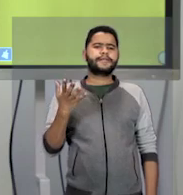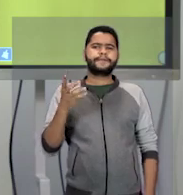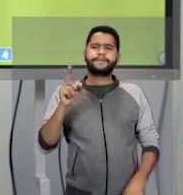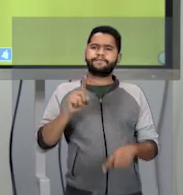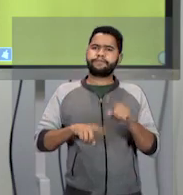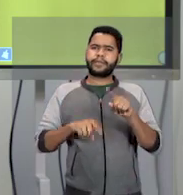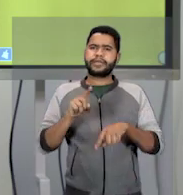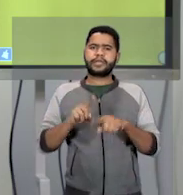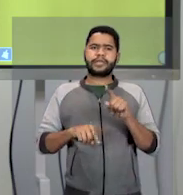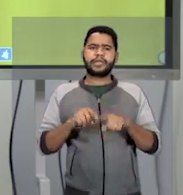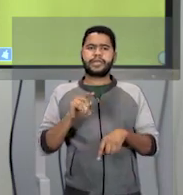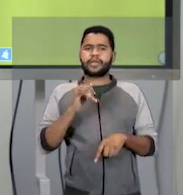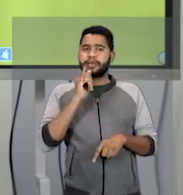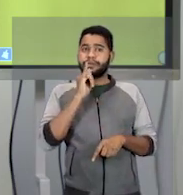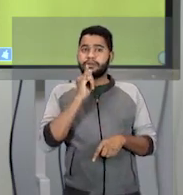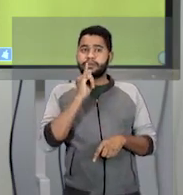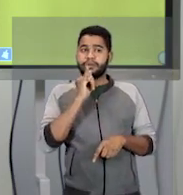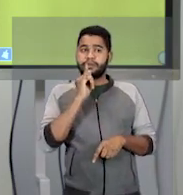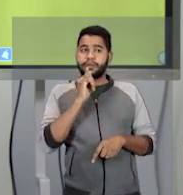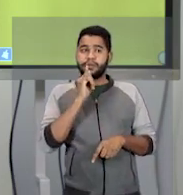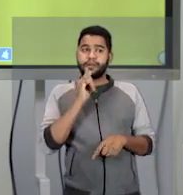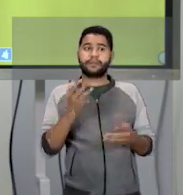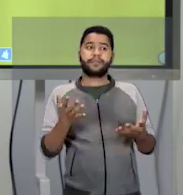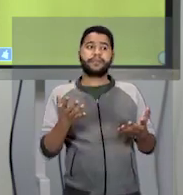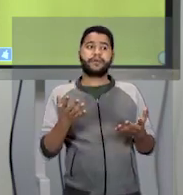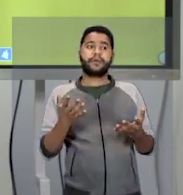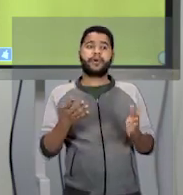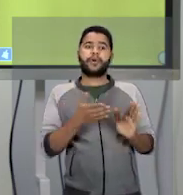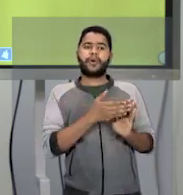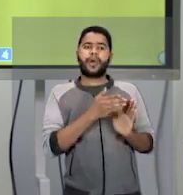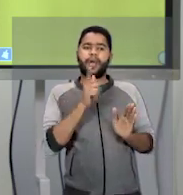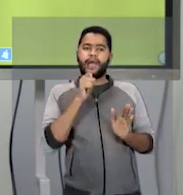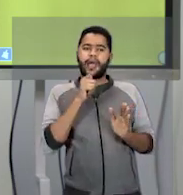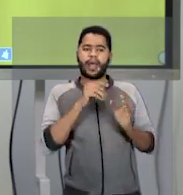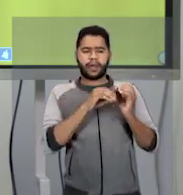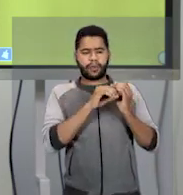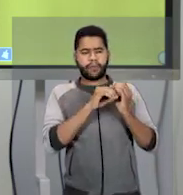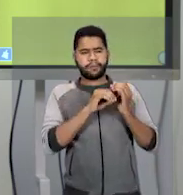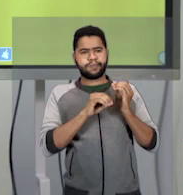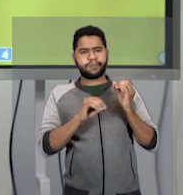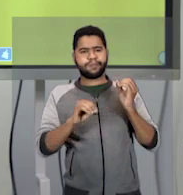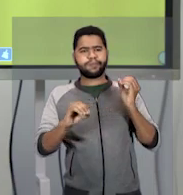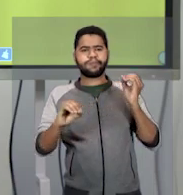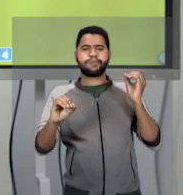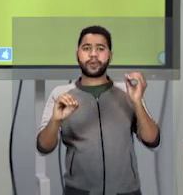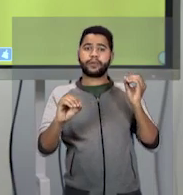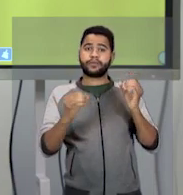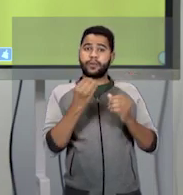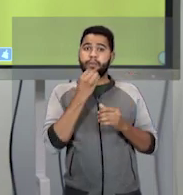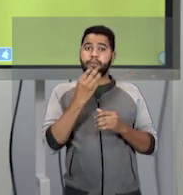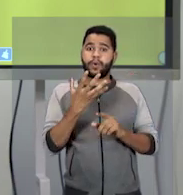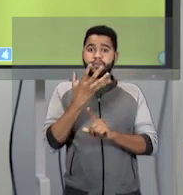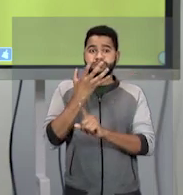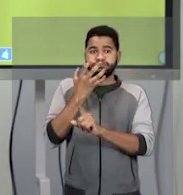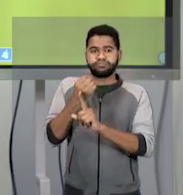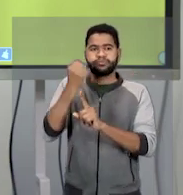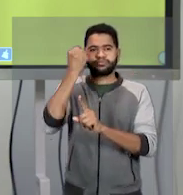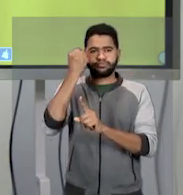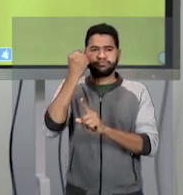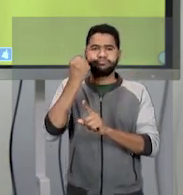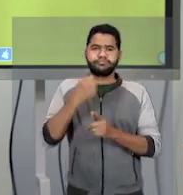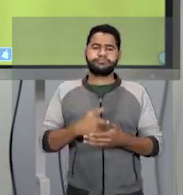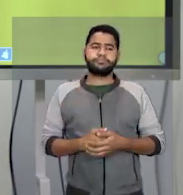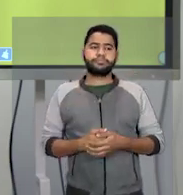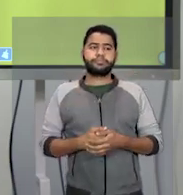que ficam onde passará a água aquecida? Então, ele tem que ser um bom condutor térmico,